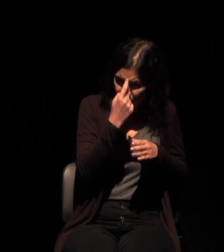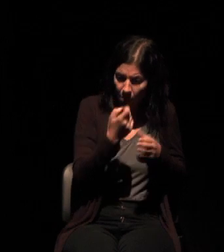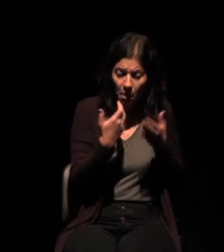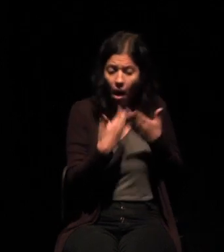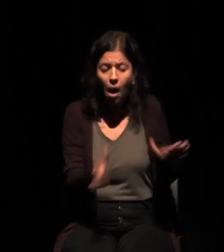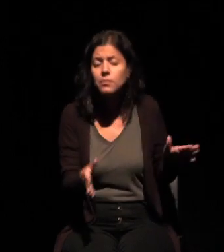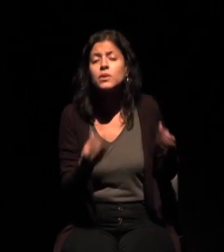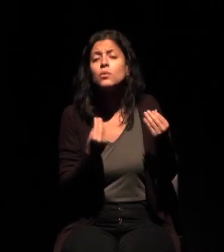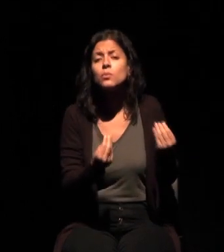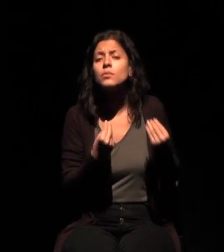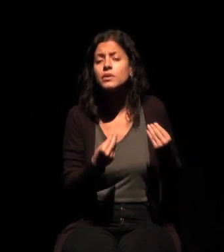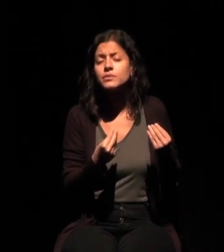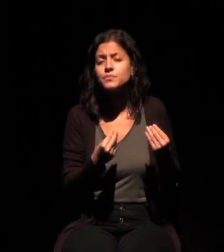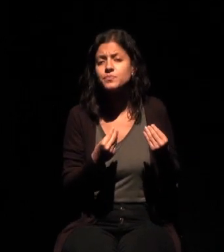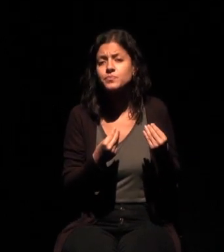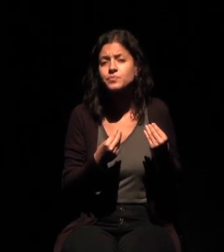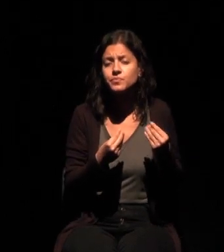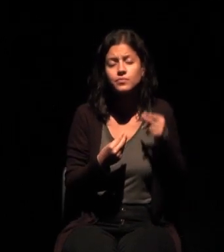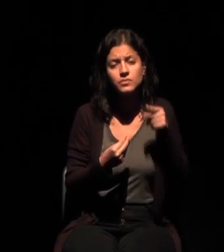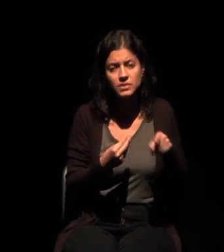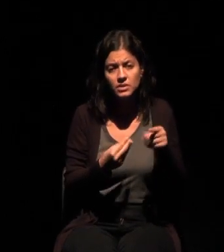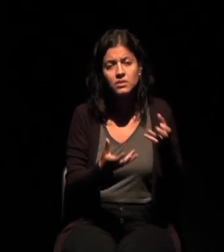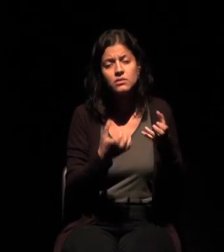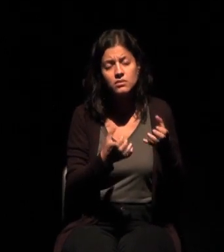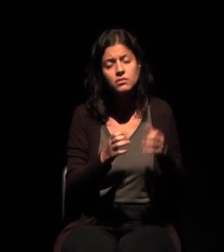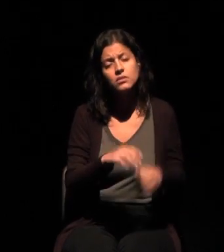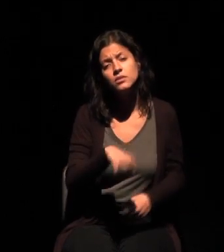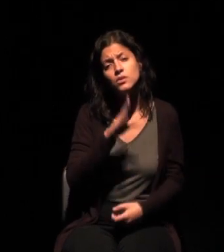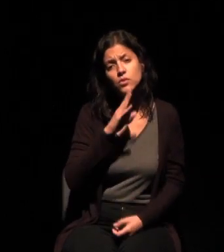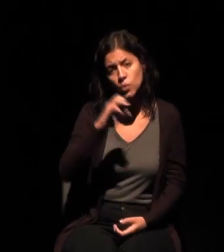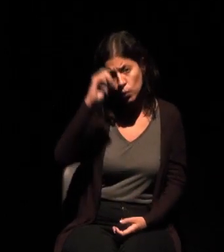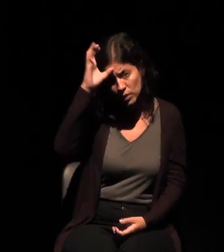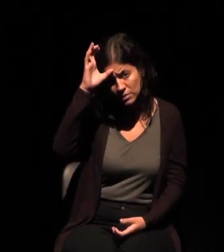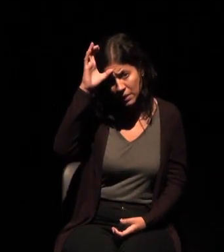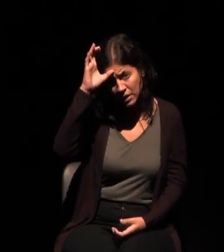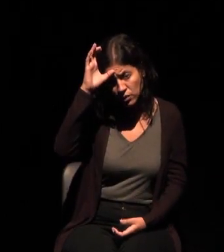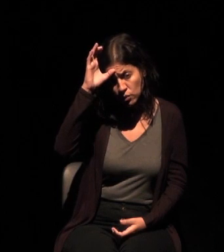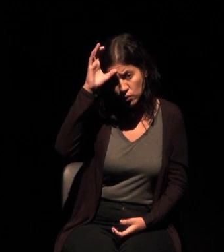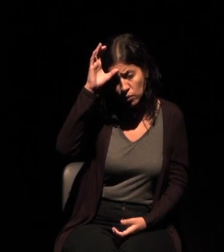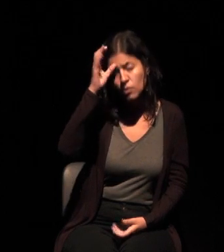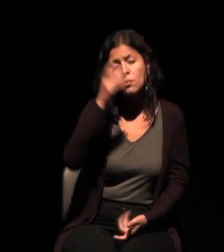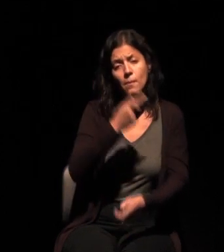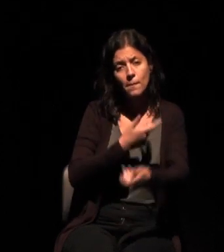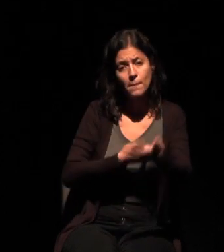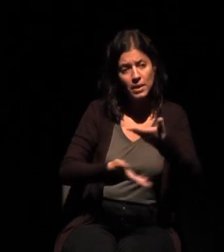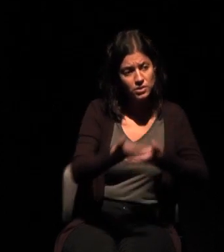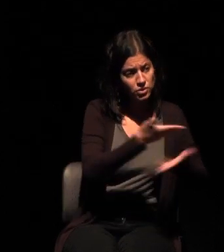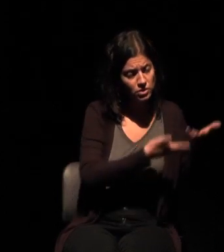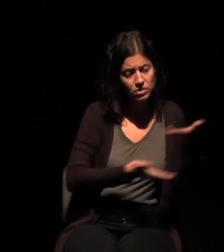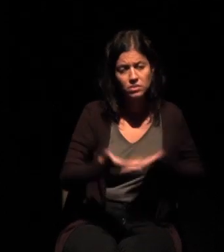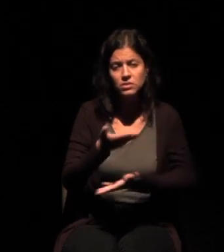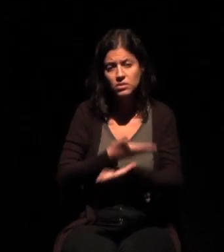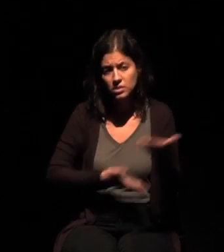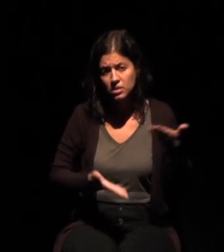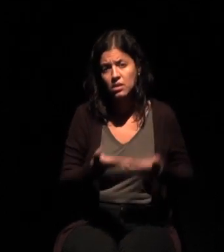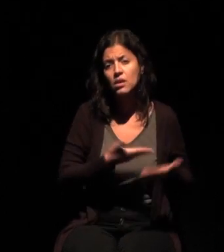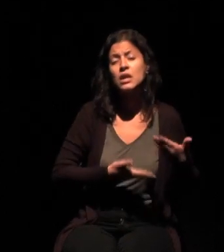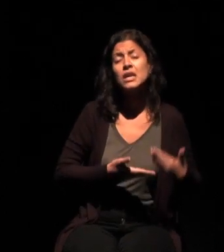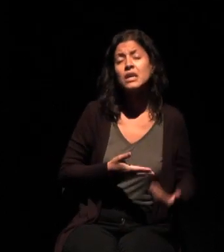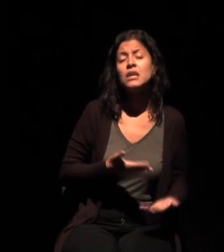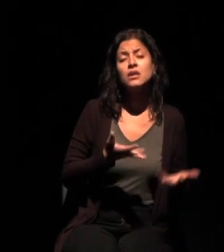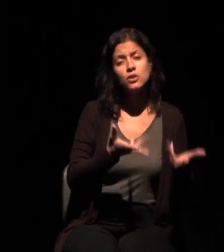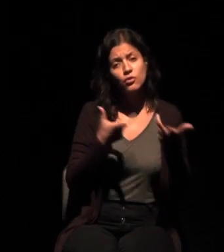de partilha do conhecimento não só a áreas mais experiências também nós convidamos muitas vezes